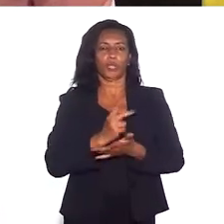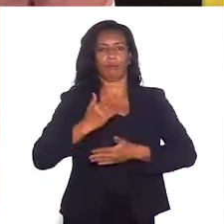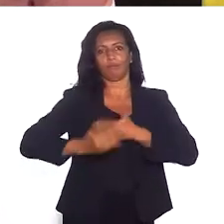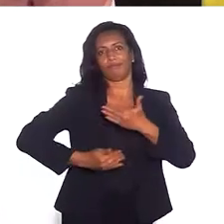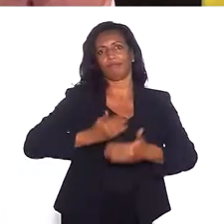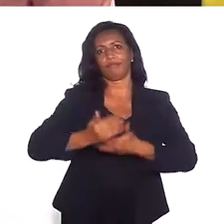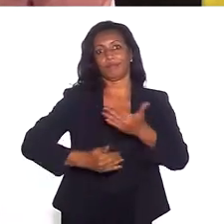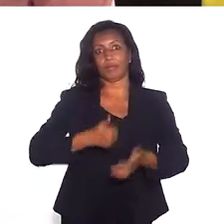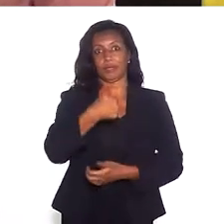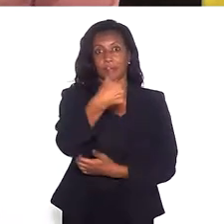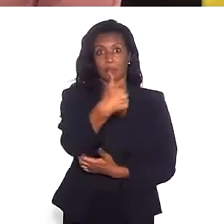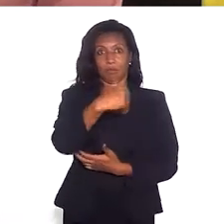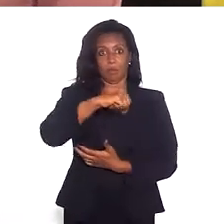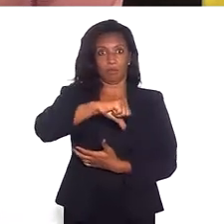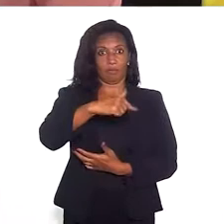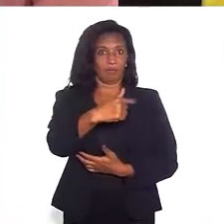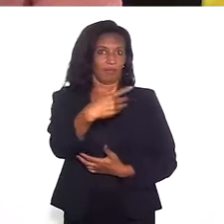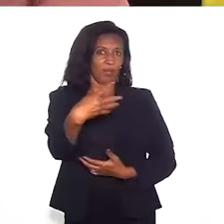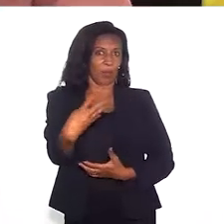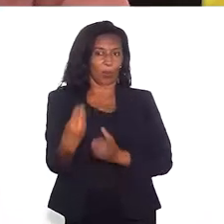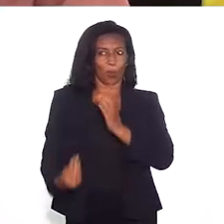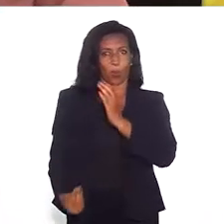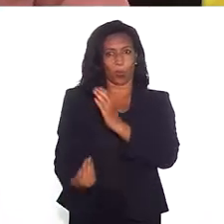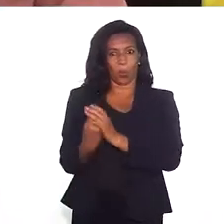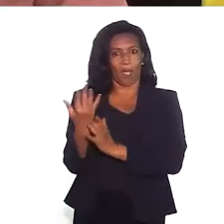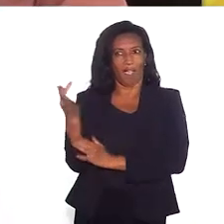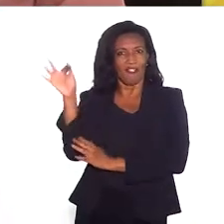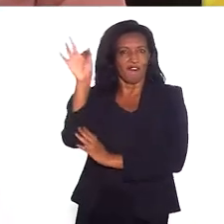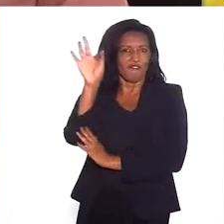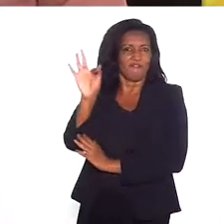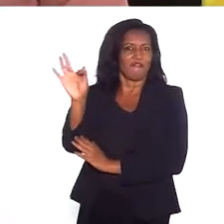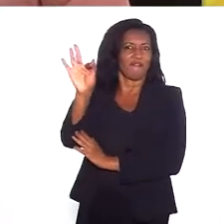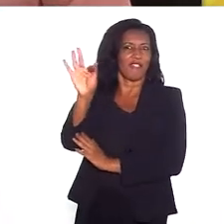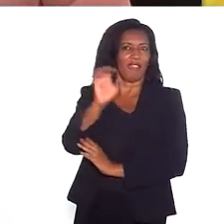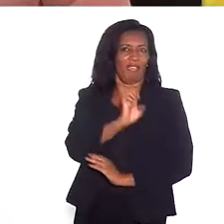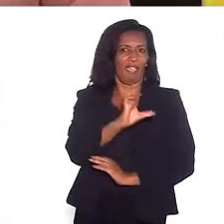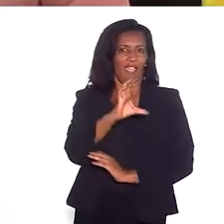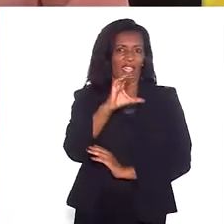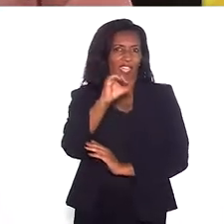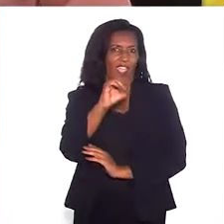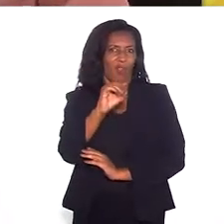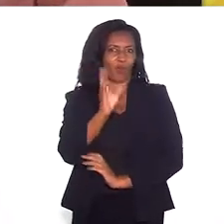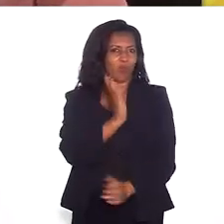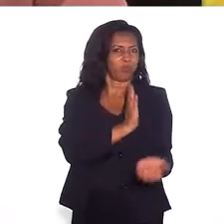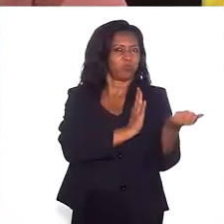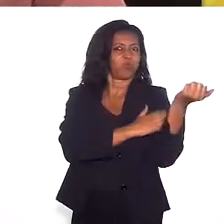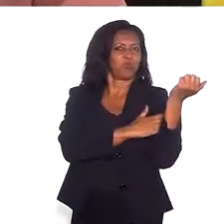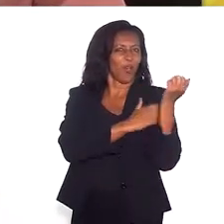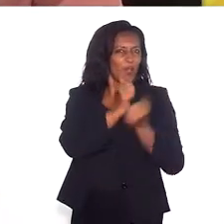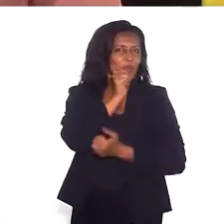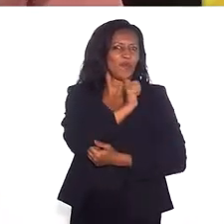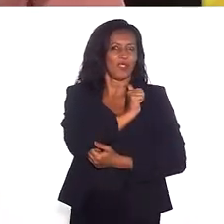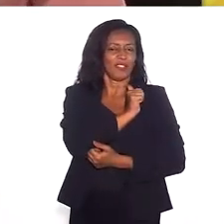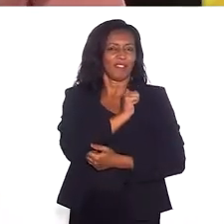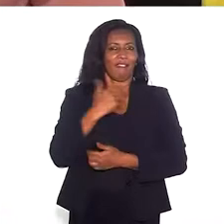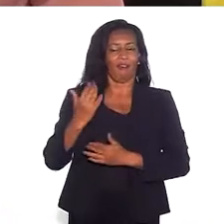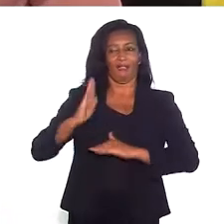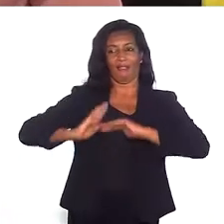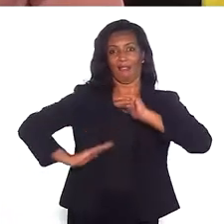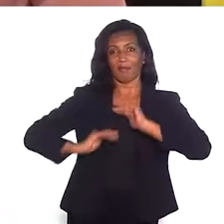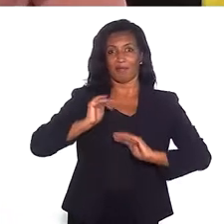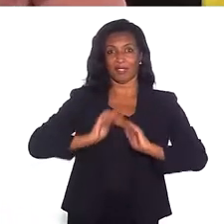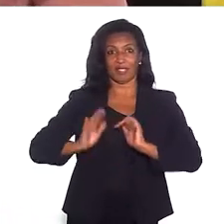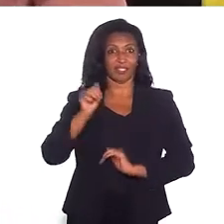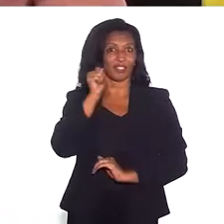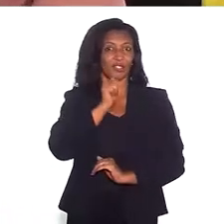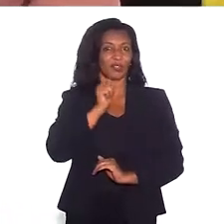Em 1974, surgiu na França o termo ecofeminismo, o que o definia como a capacidade